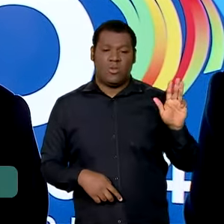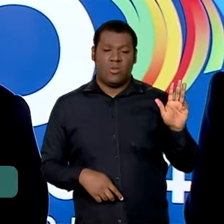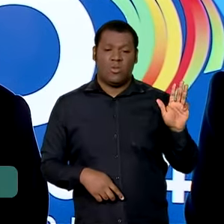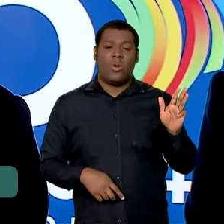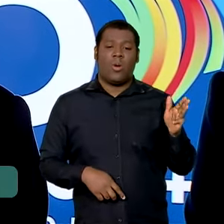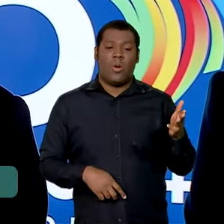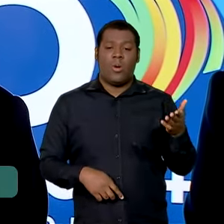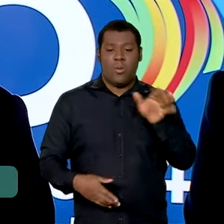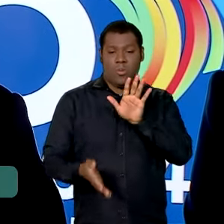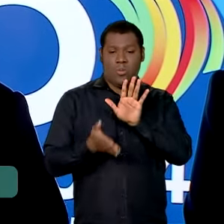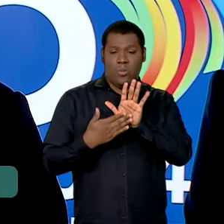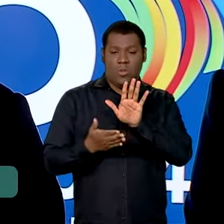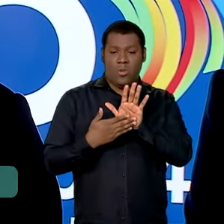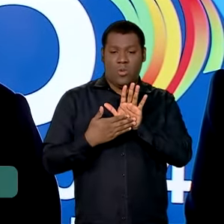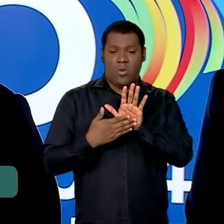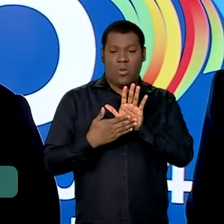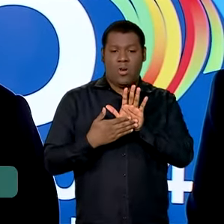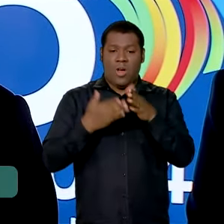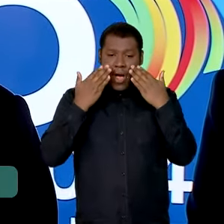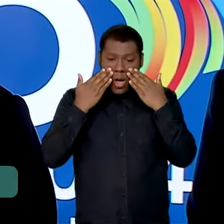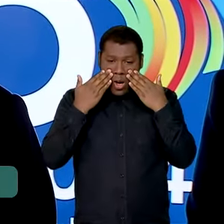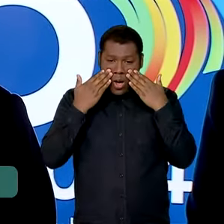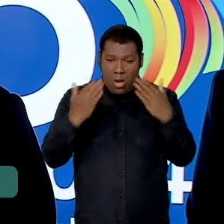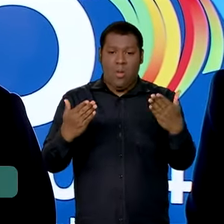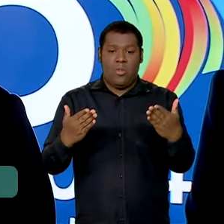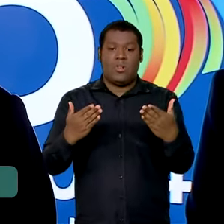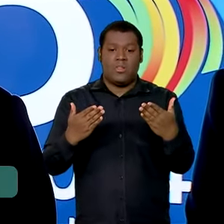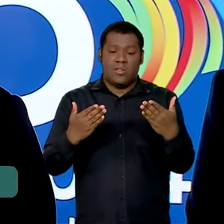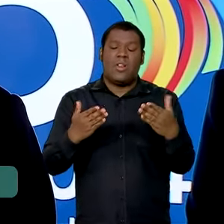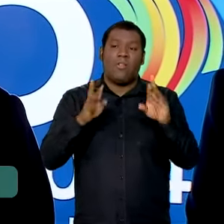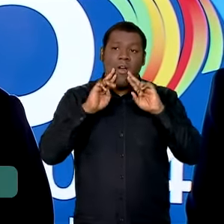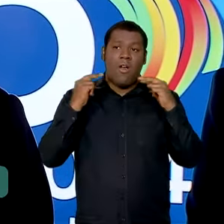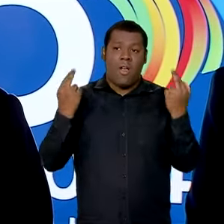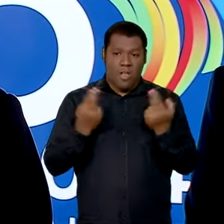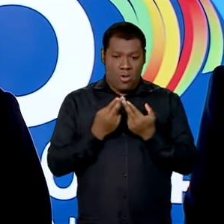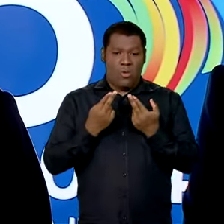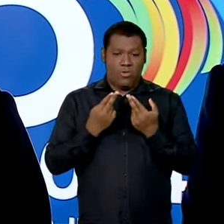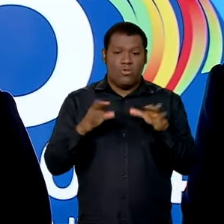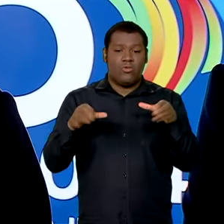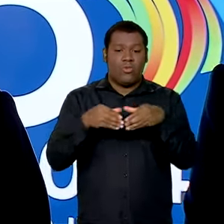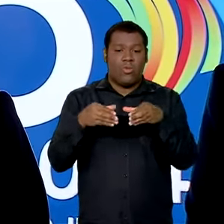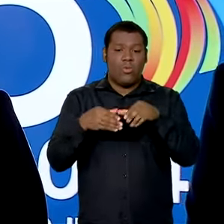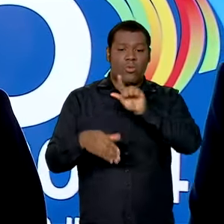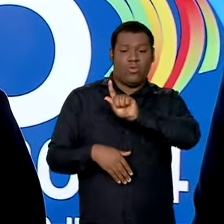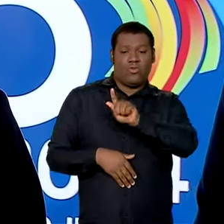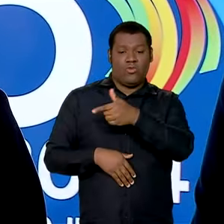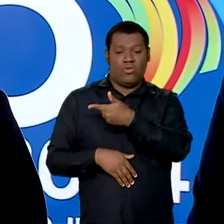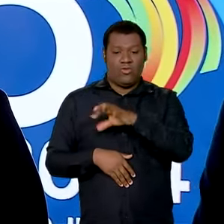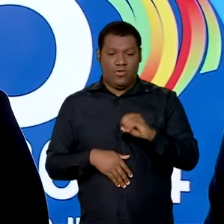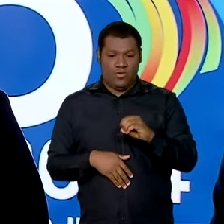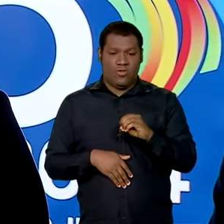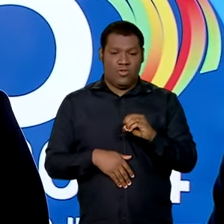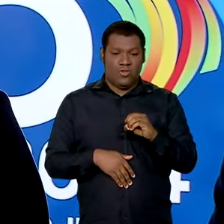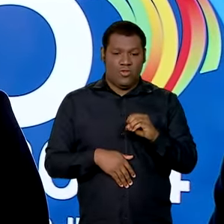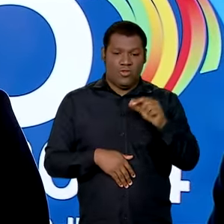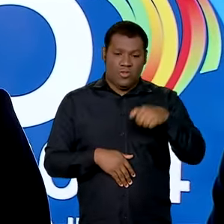trouxe para esse encontro, conjunto de encontros do G20 no Brasil.